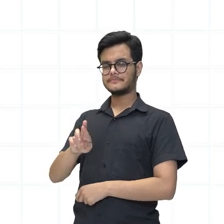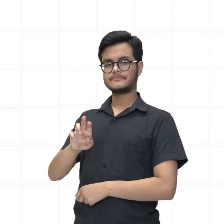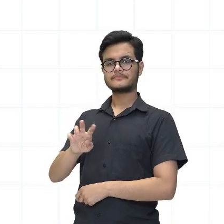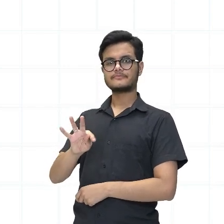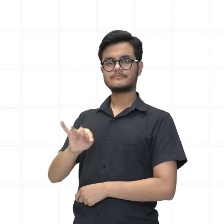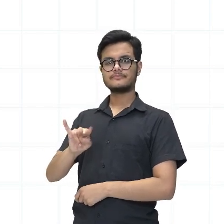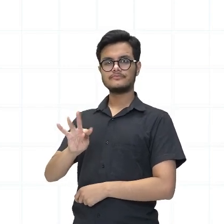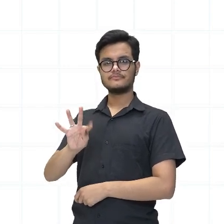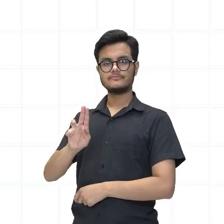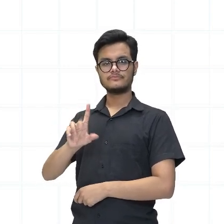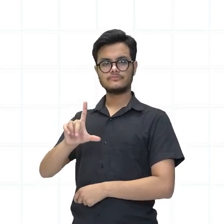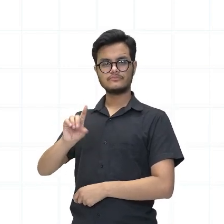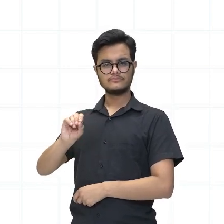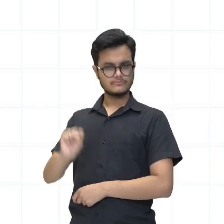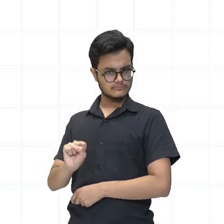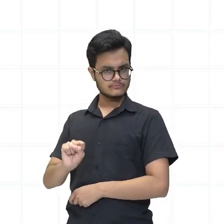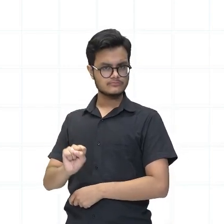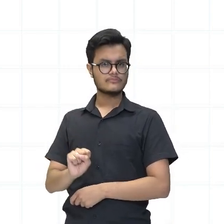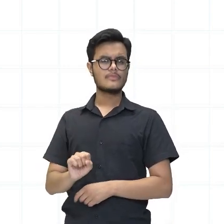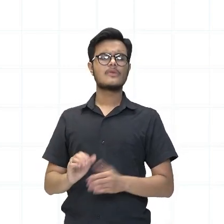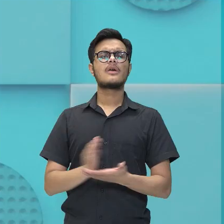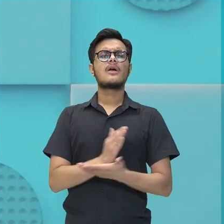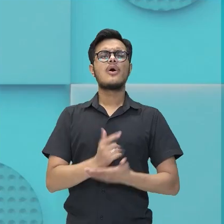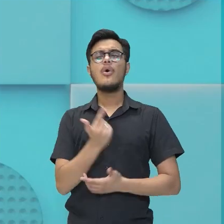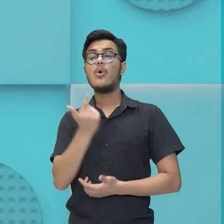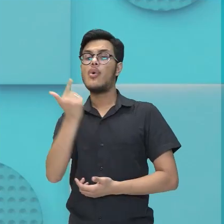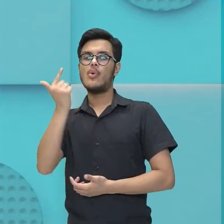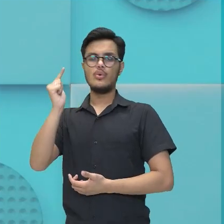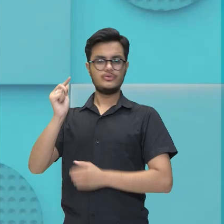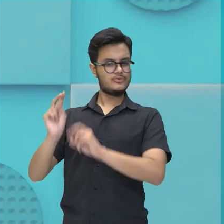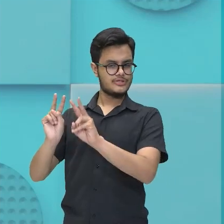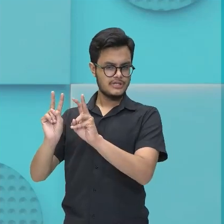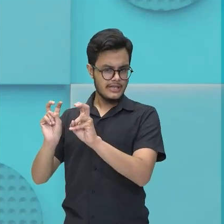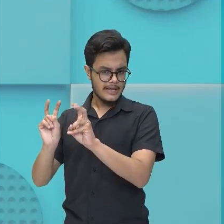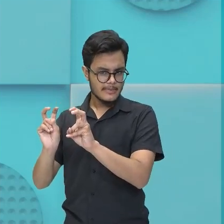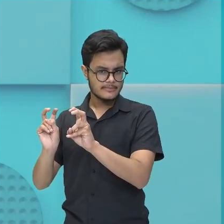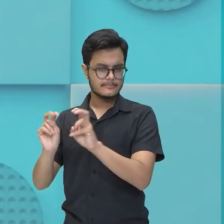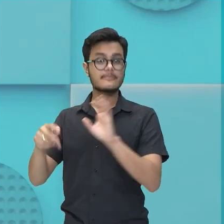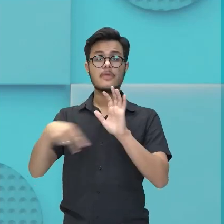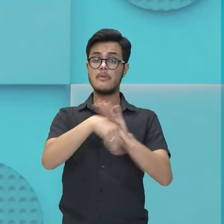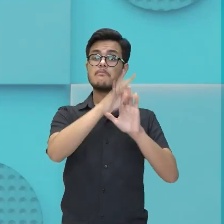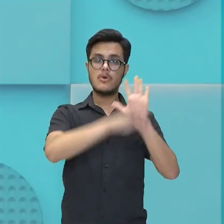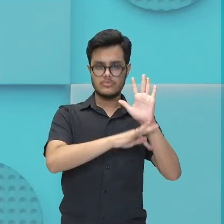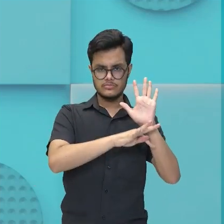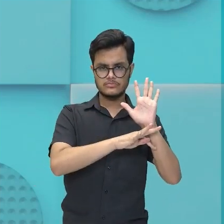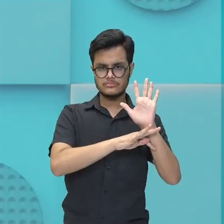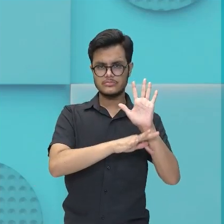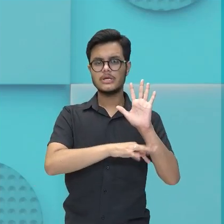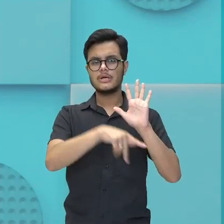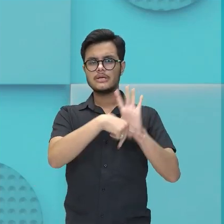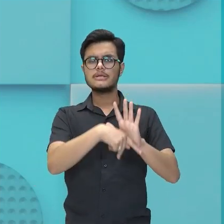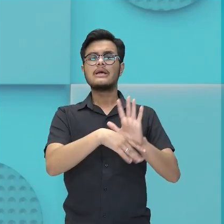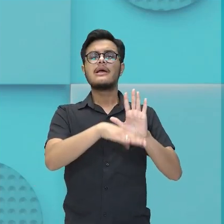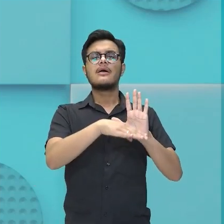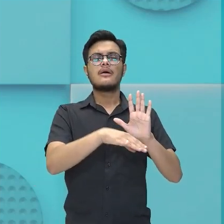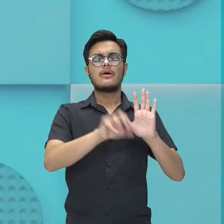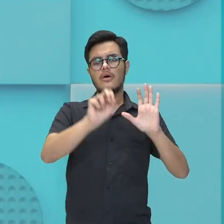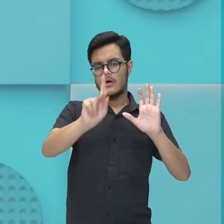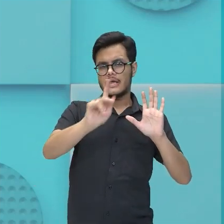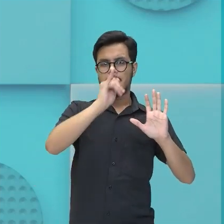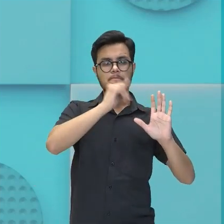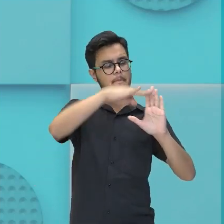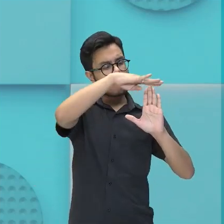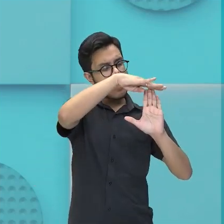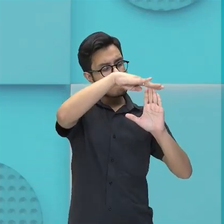são como subtítulos, né? Eles são exatamente partes que vão estar abordar determinado